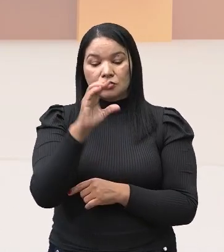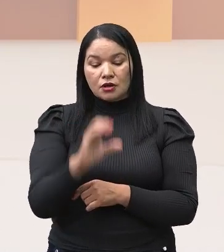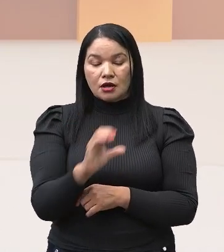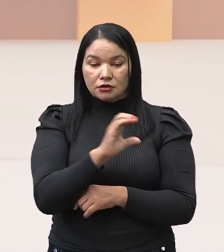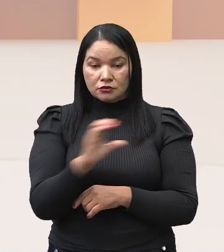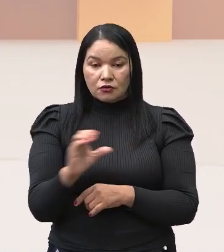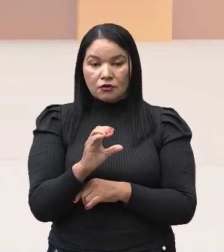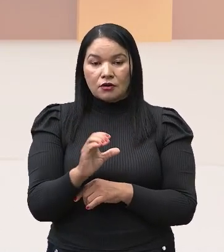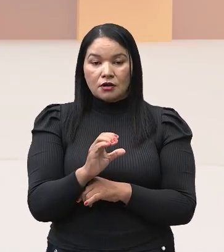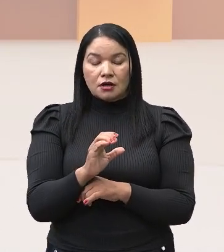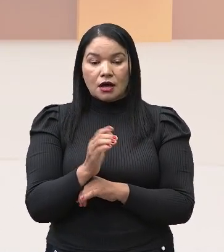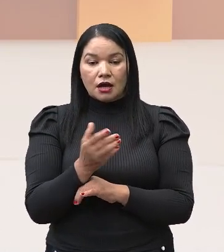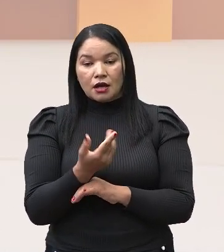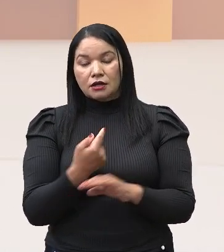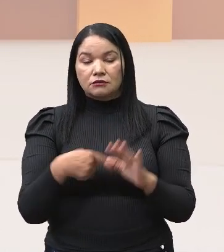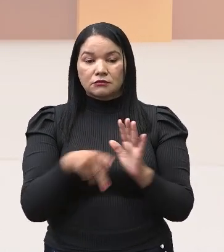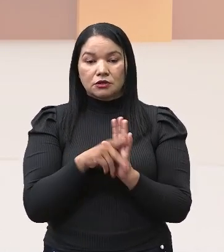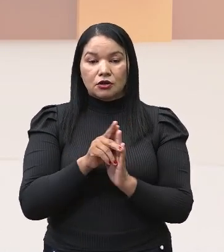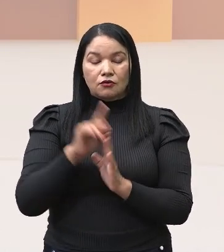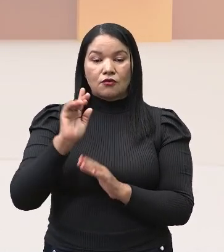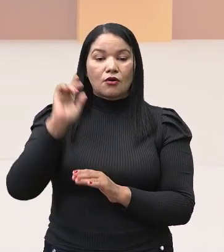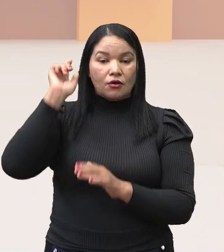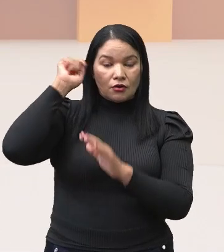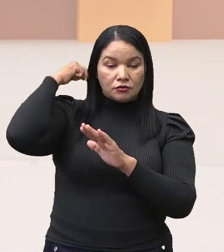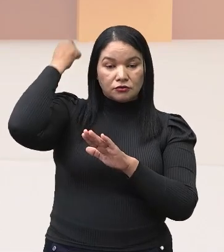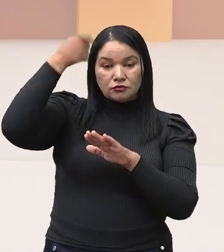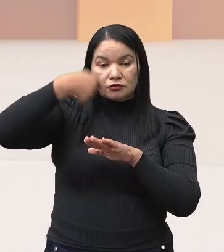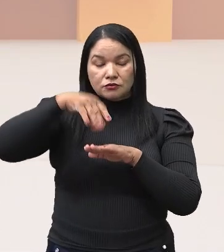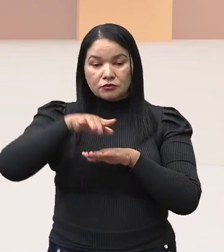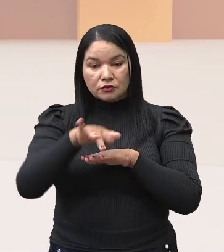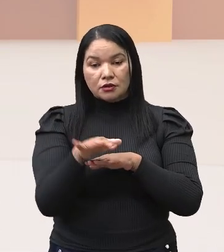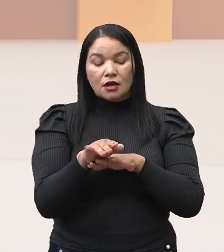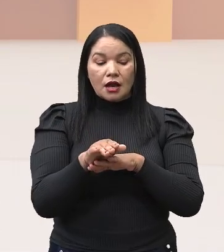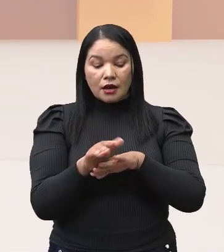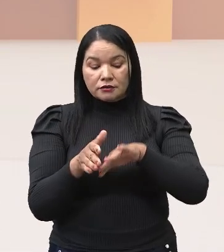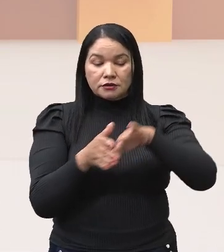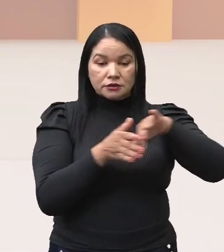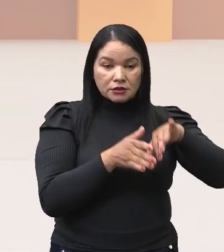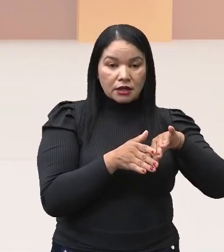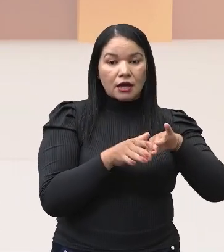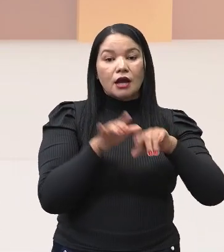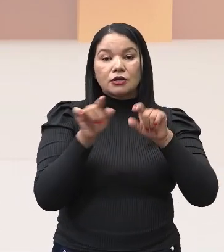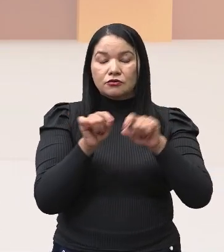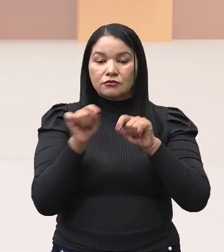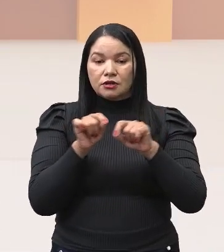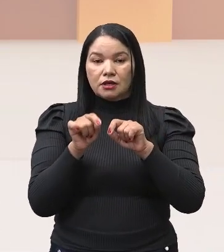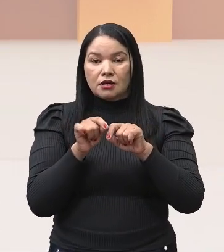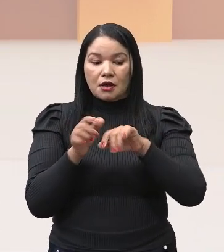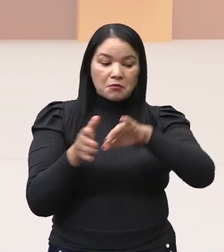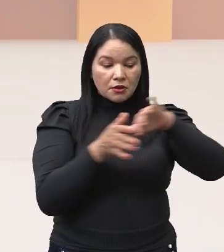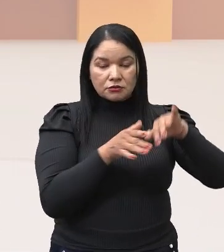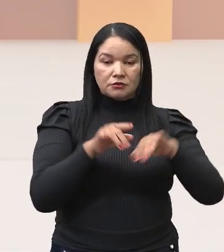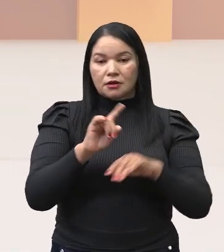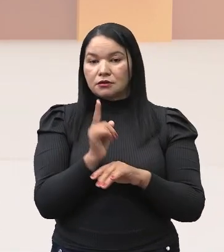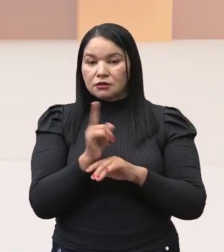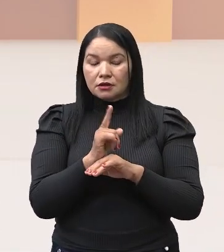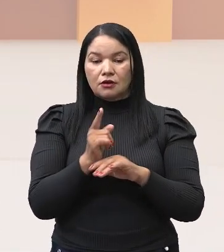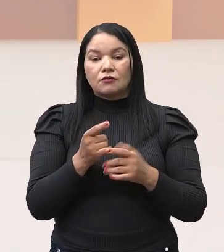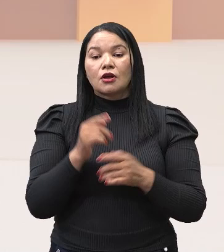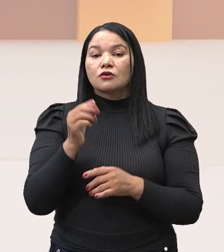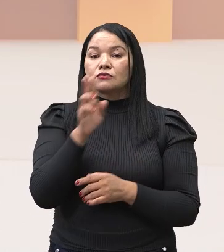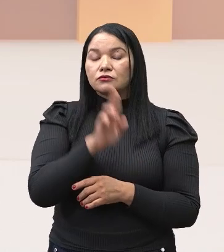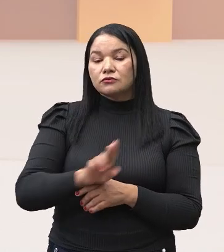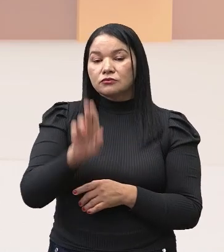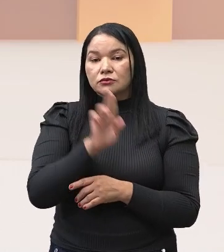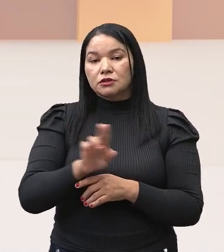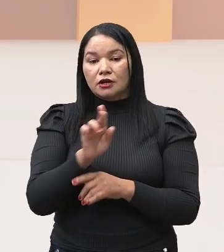deixar seus orixás, suas divindades de lado, o que eles faziam? Eles não deixaram totalmente de lado. Eles vão usar o que a